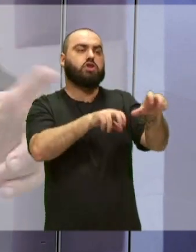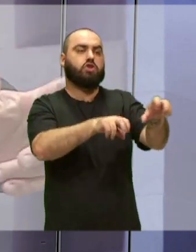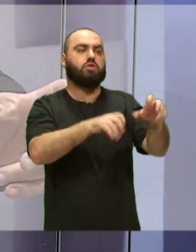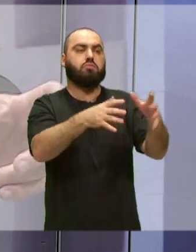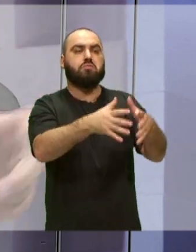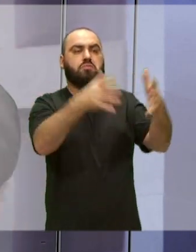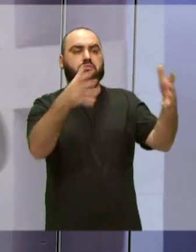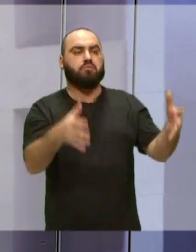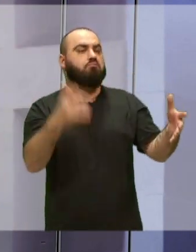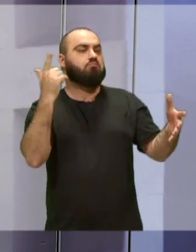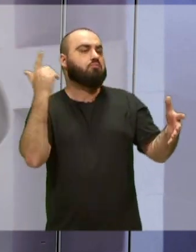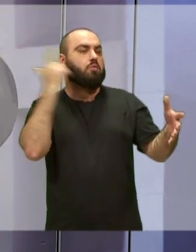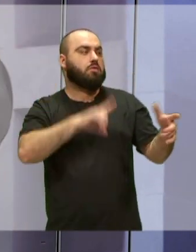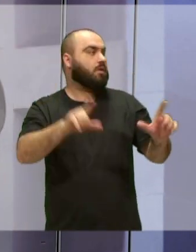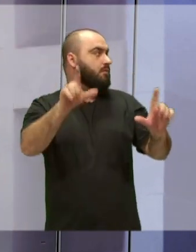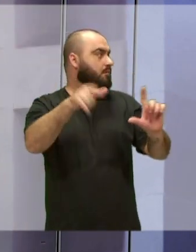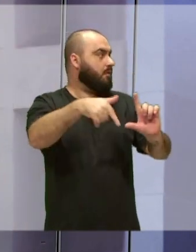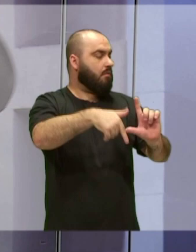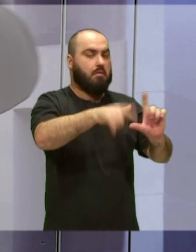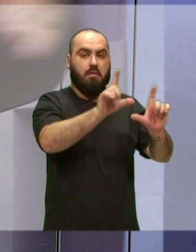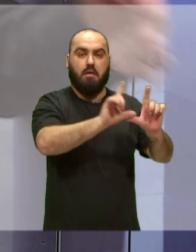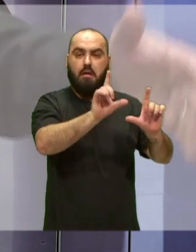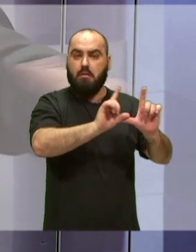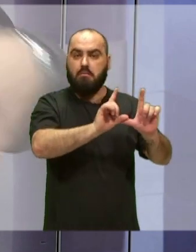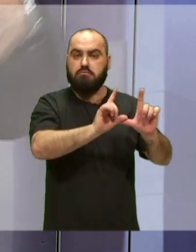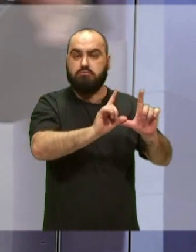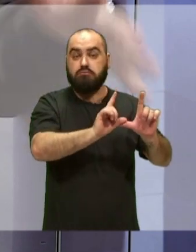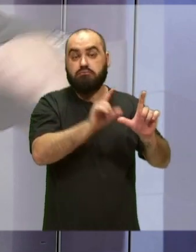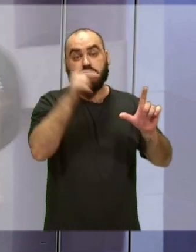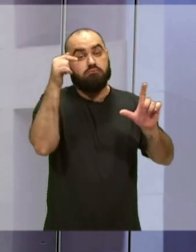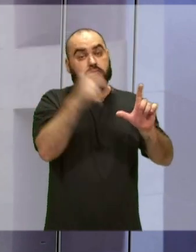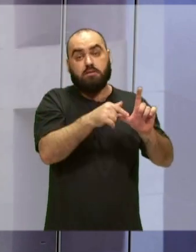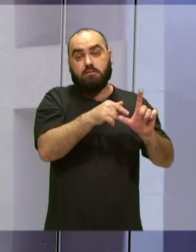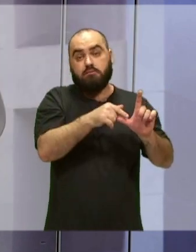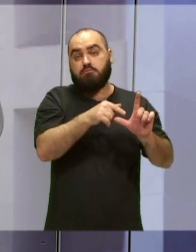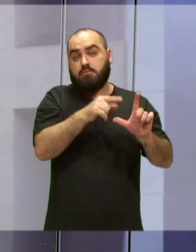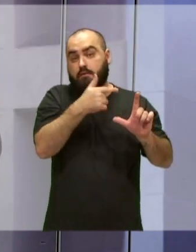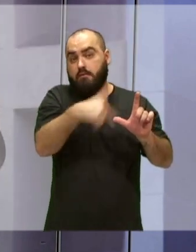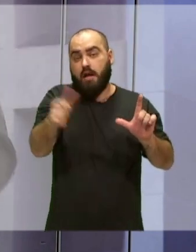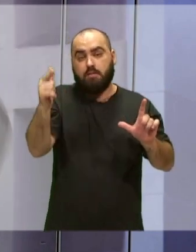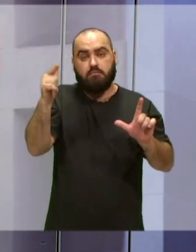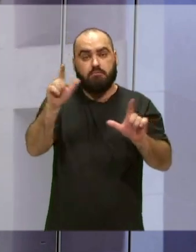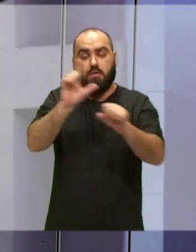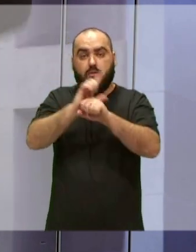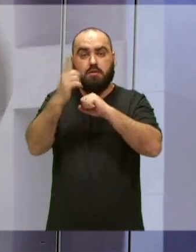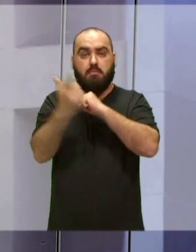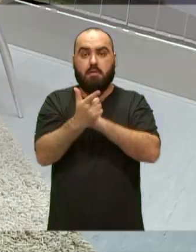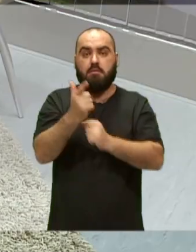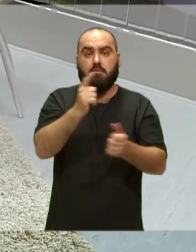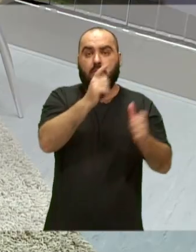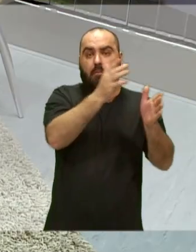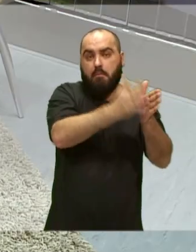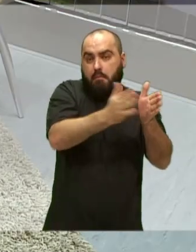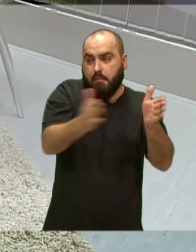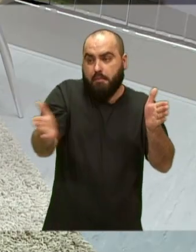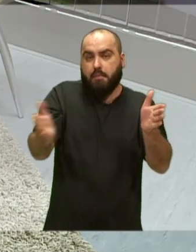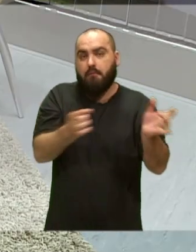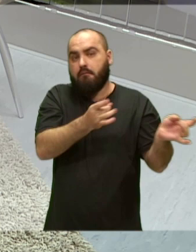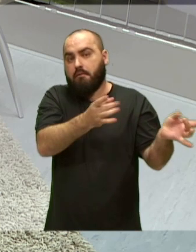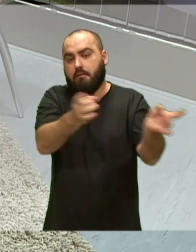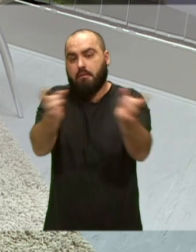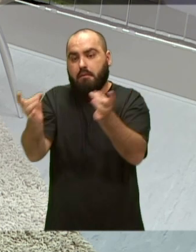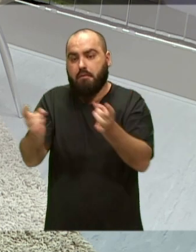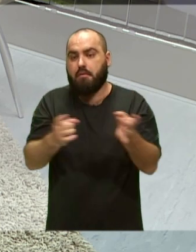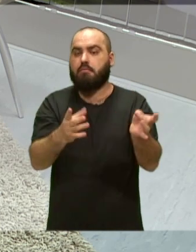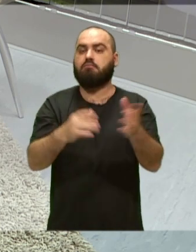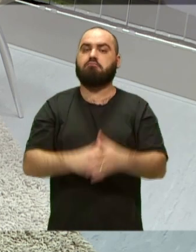ele não consegue legalidade infelizmente aí ele é um pouco corajoso vai lá clandestino e põe um loteamento dá